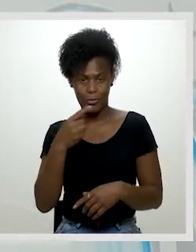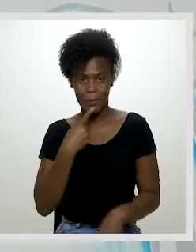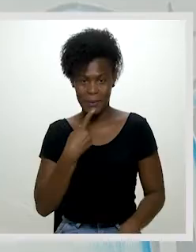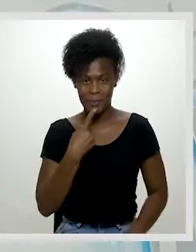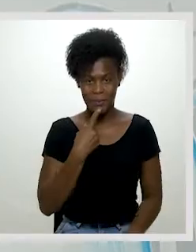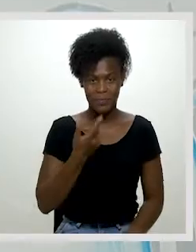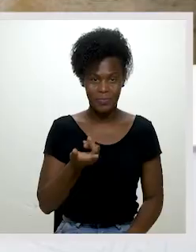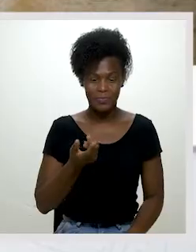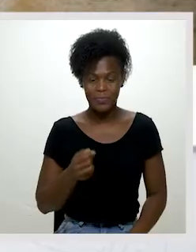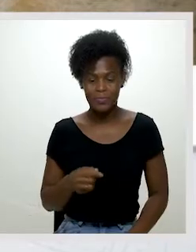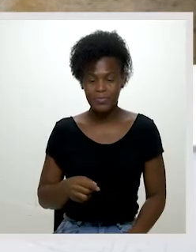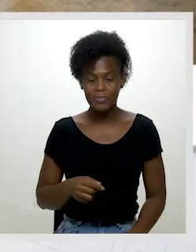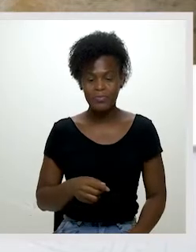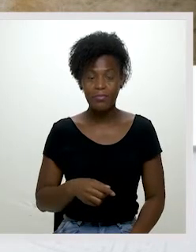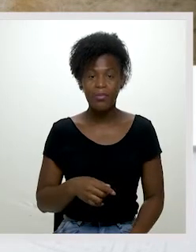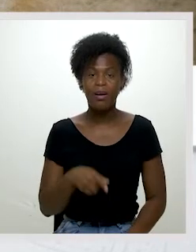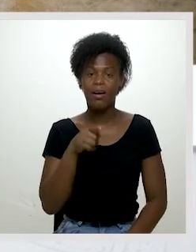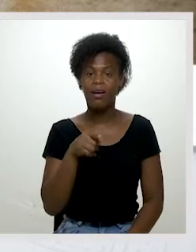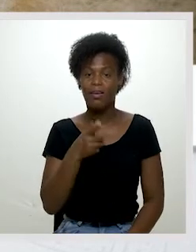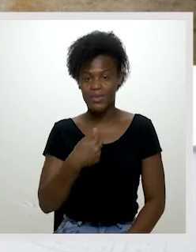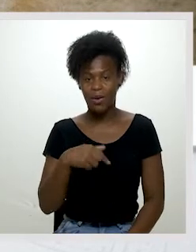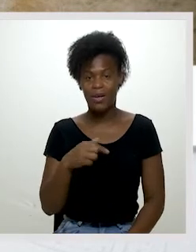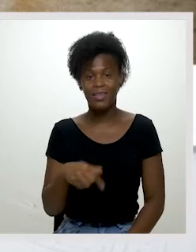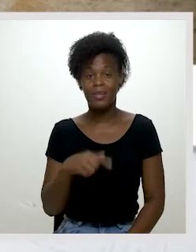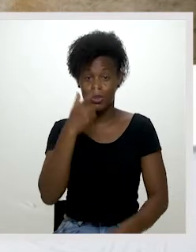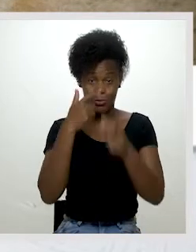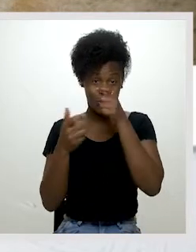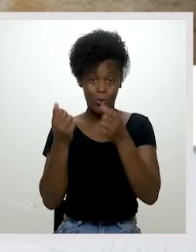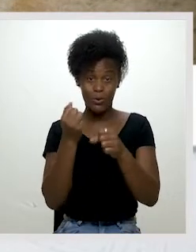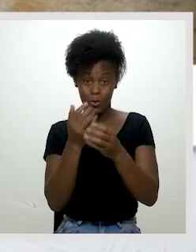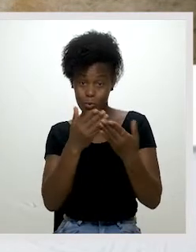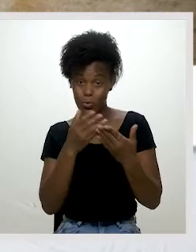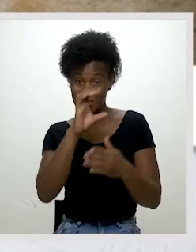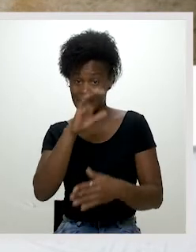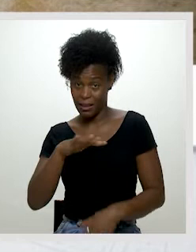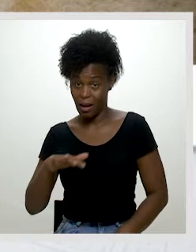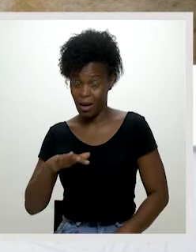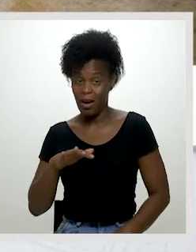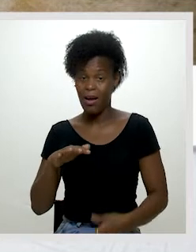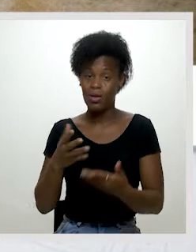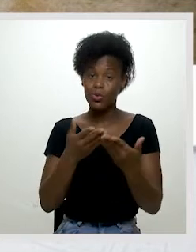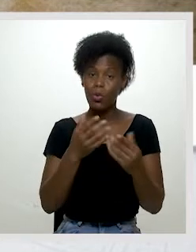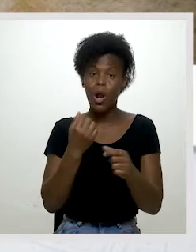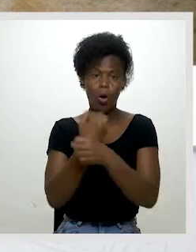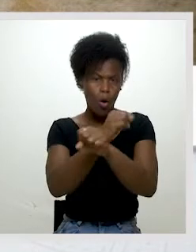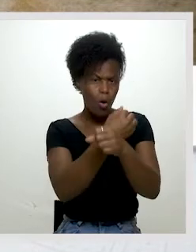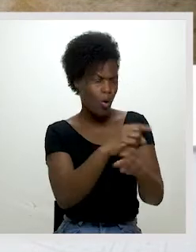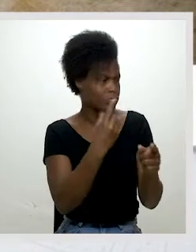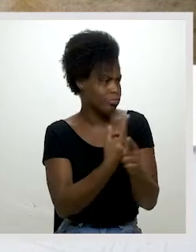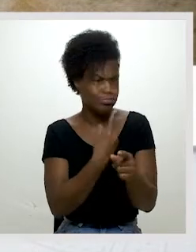perceber? Aqui nós temos que os cientistas, como já vimos, estudam os